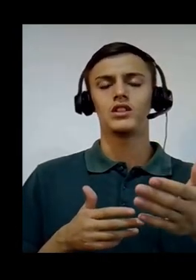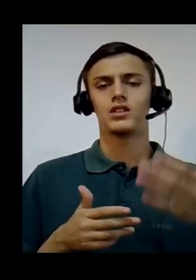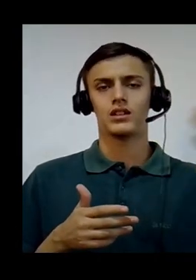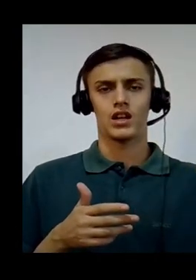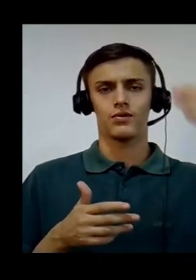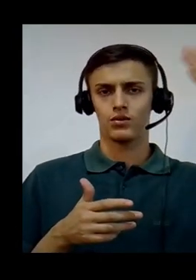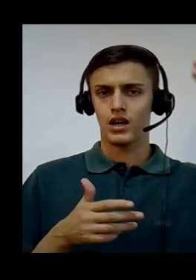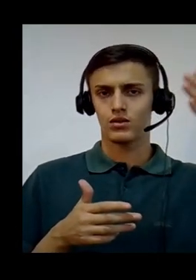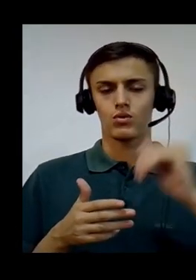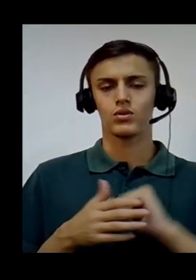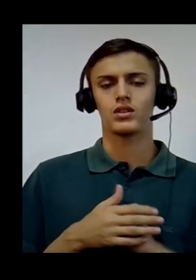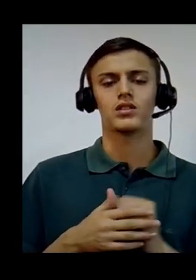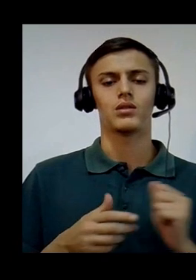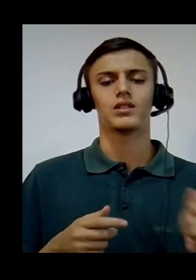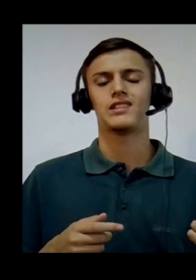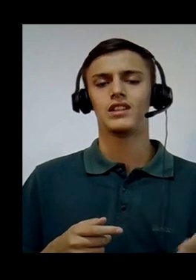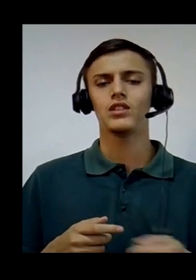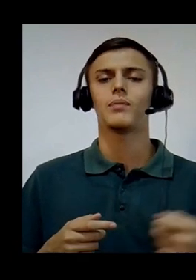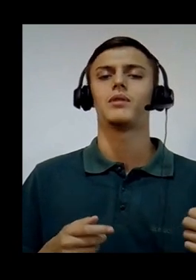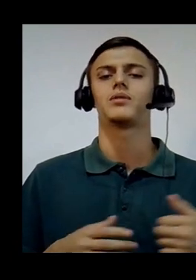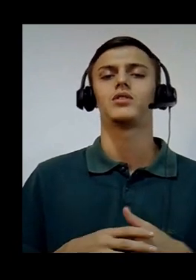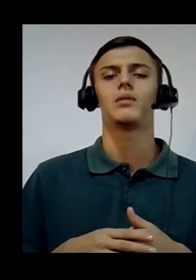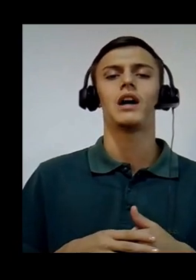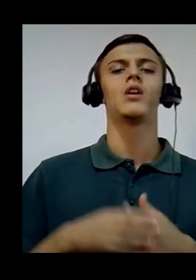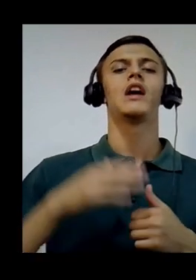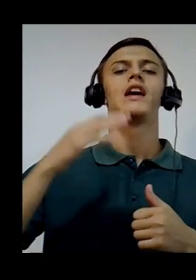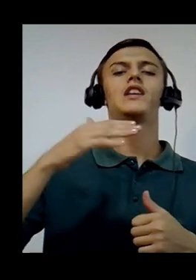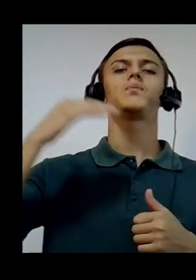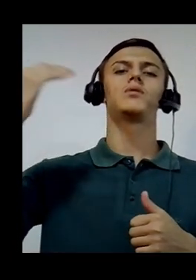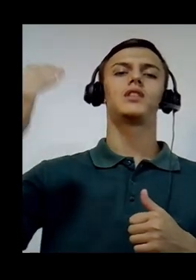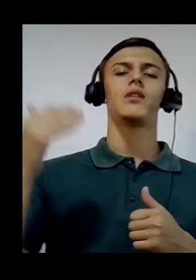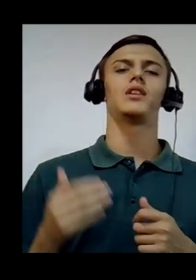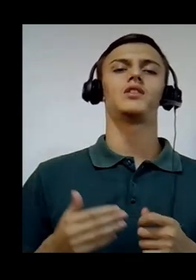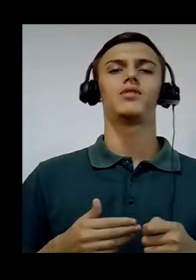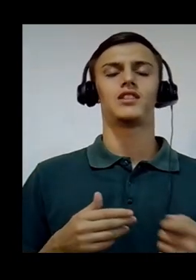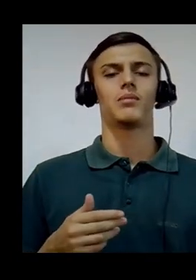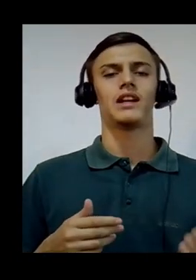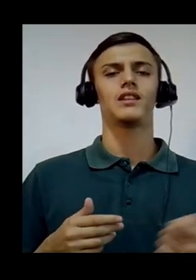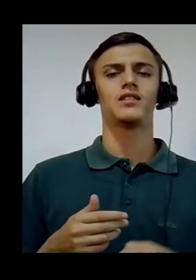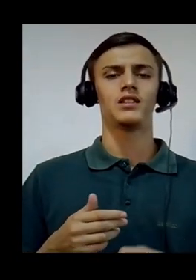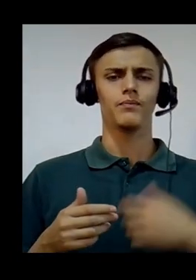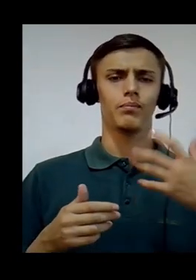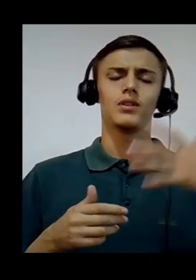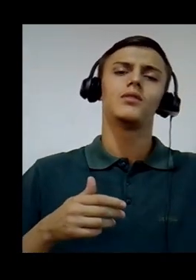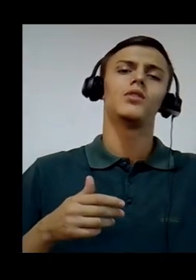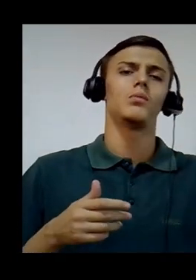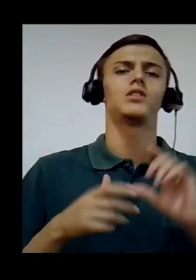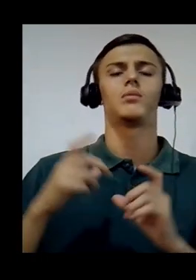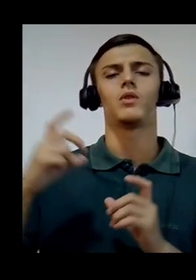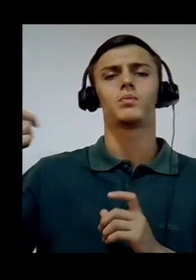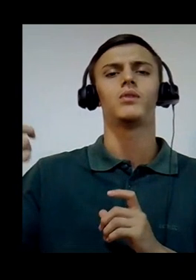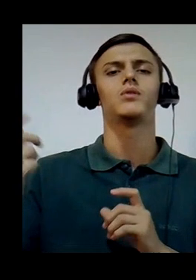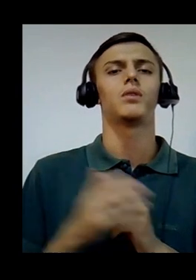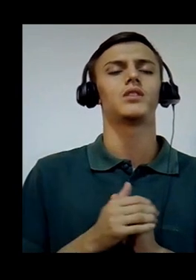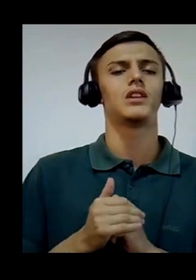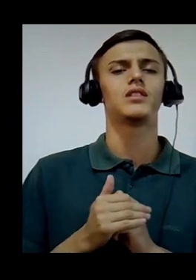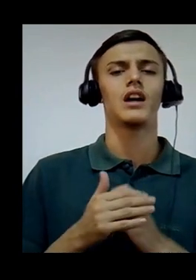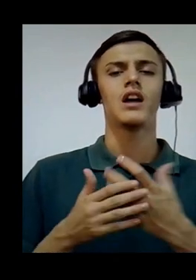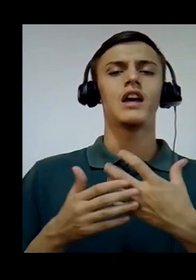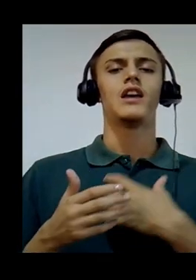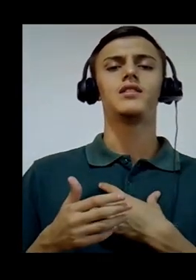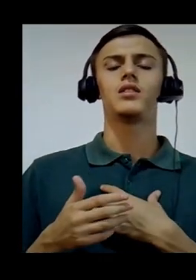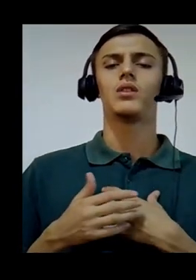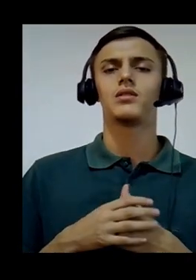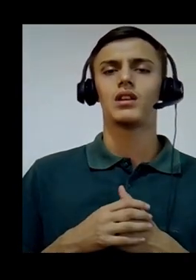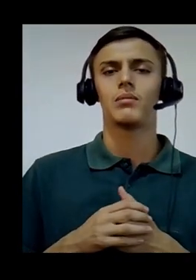final, executante da tarefa, no caso, os terceiros assinam a permissão de trabalho, responsável da atividade da Bernec assina, possivelmente também um supervisor possa